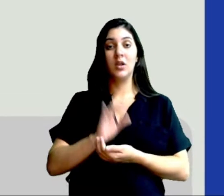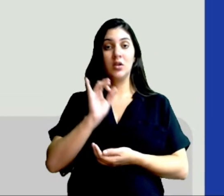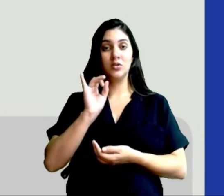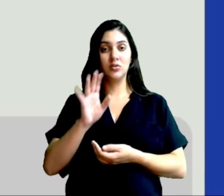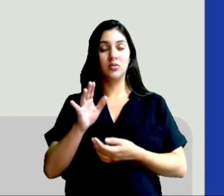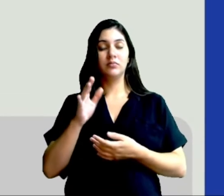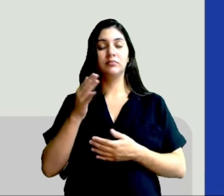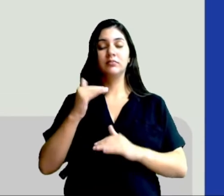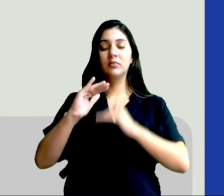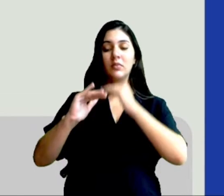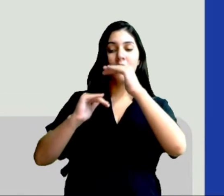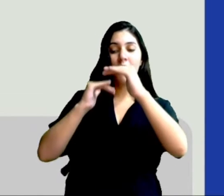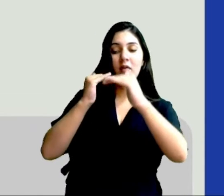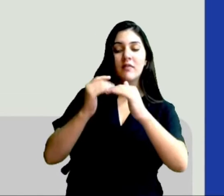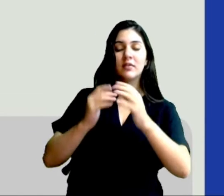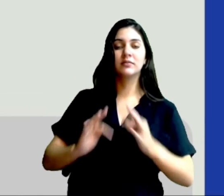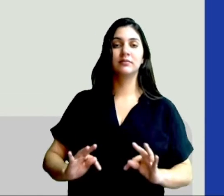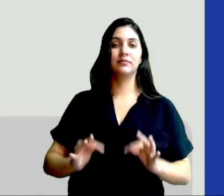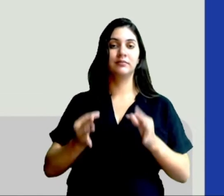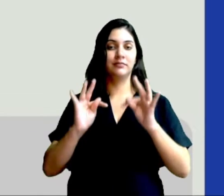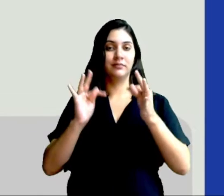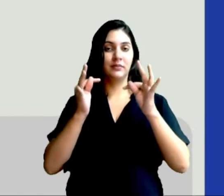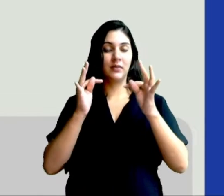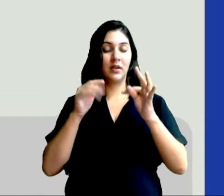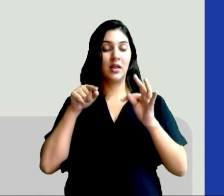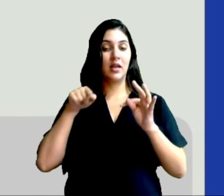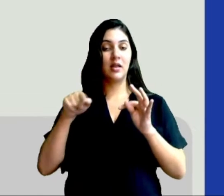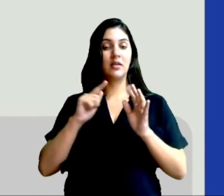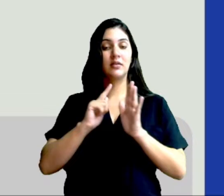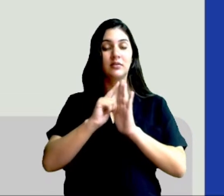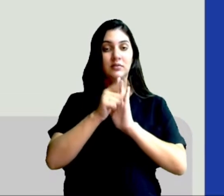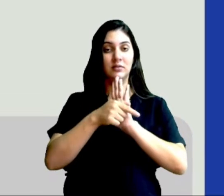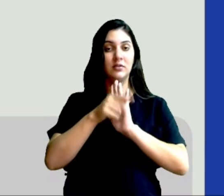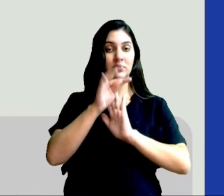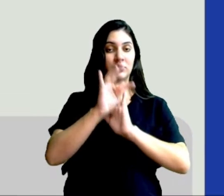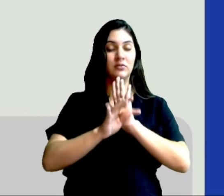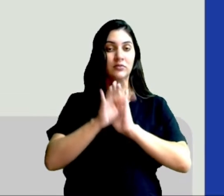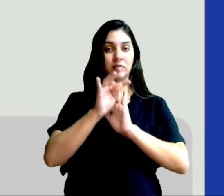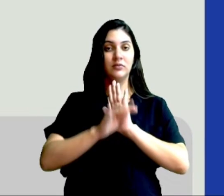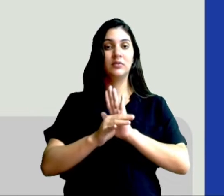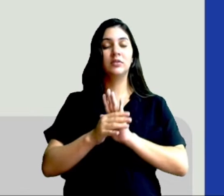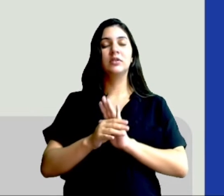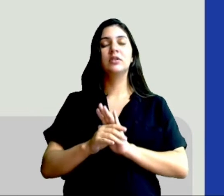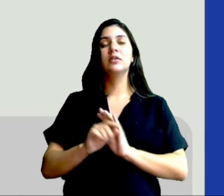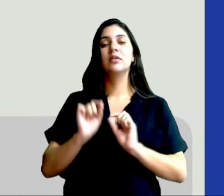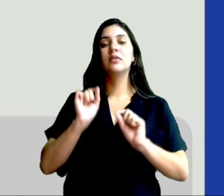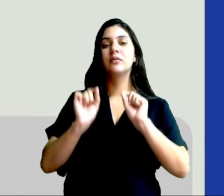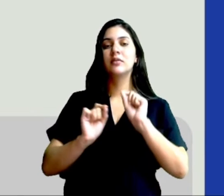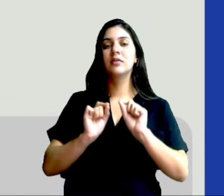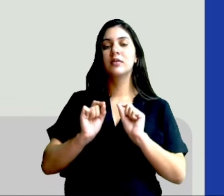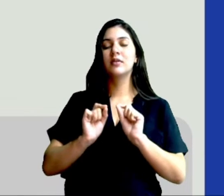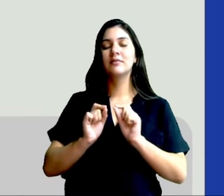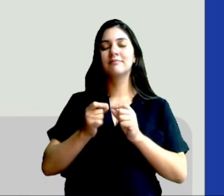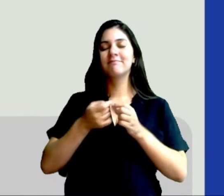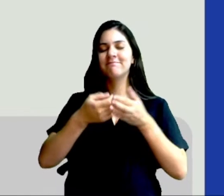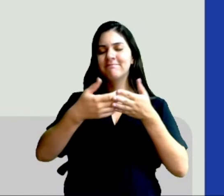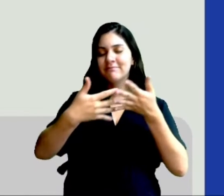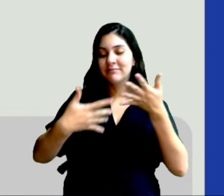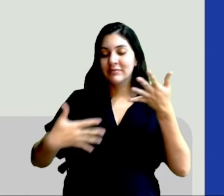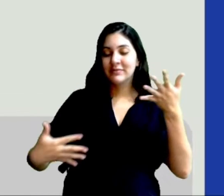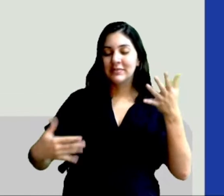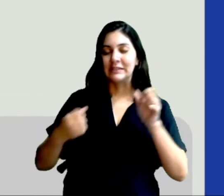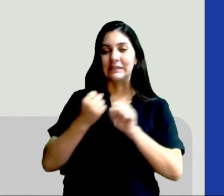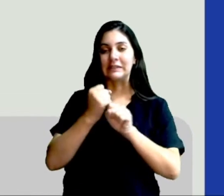Só que com o avanço tecnológico, pessoal, esses gêneros textuais, né, eles são extensos demais.